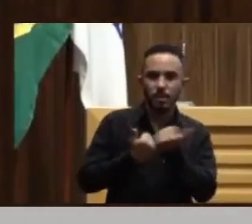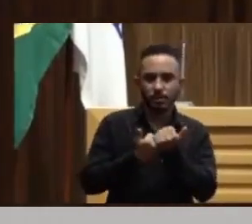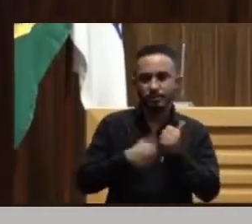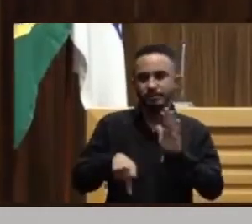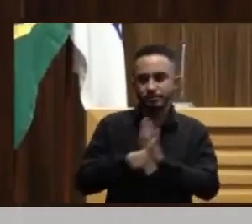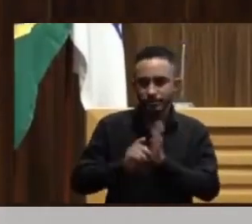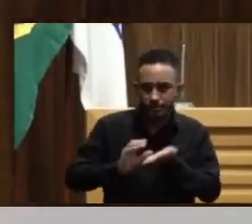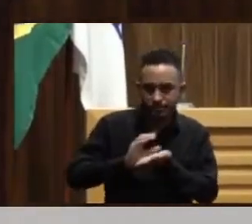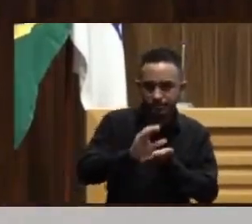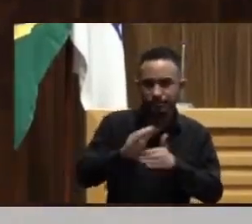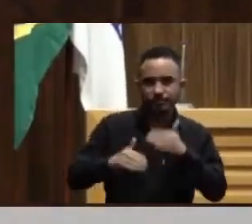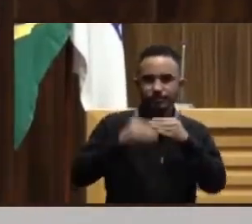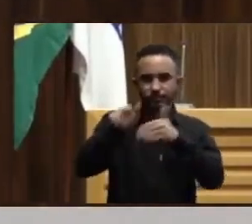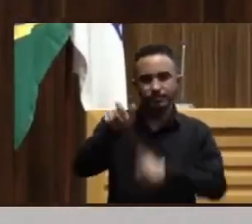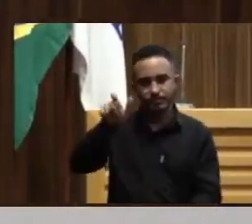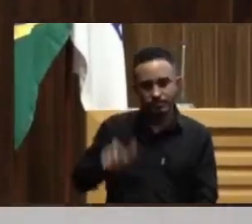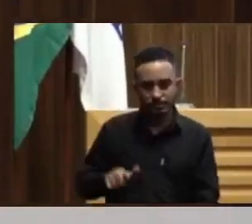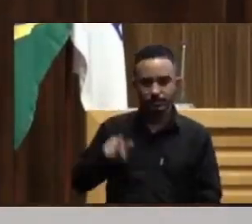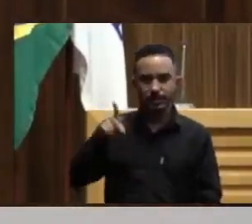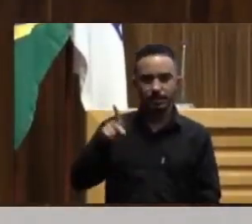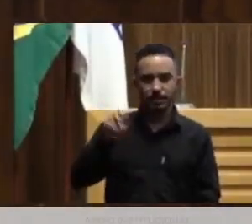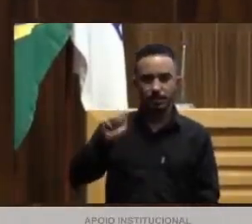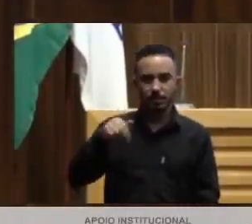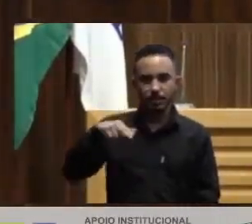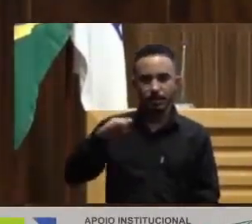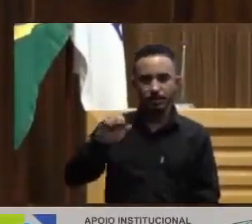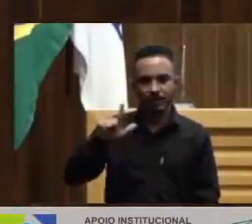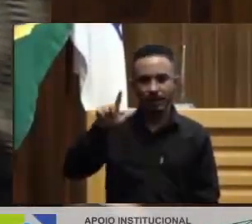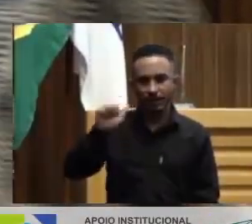Financiamento do Desenvolvimento, o senhor Celso Pancera.